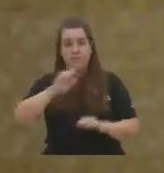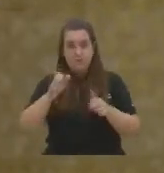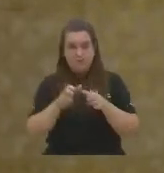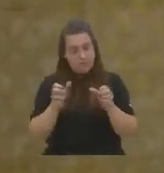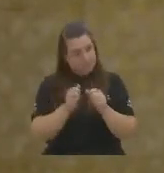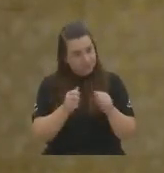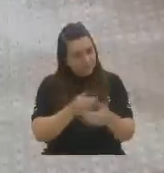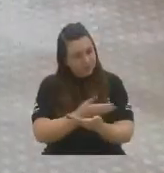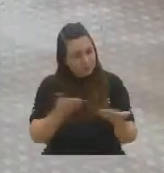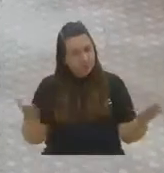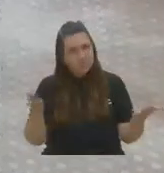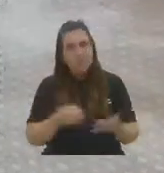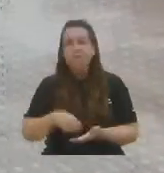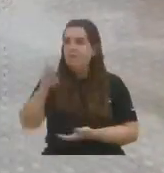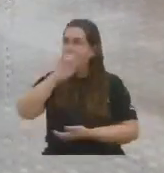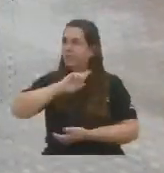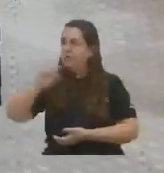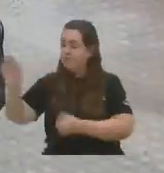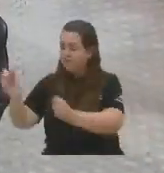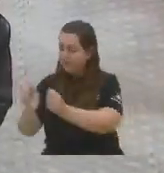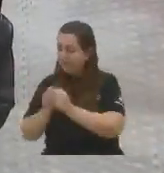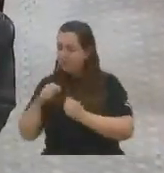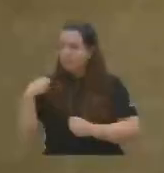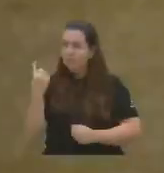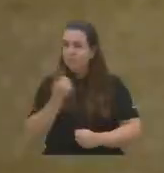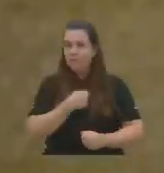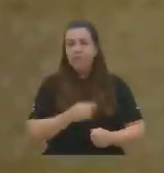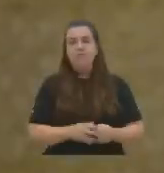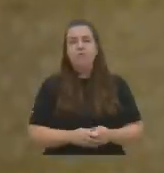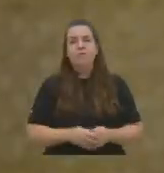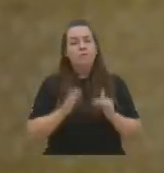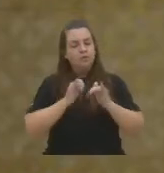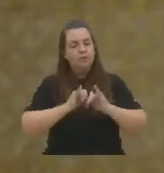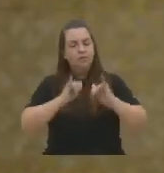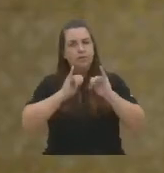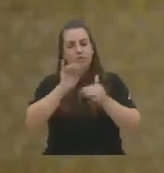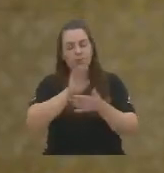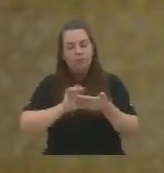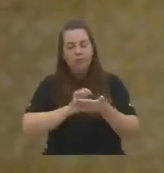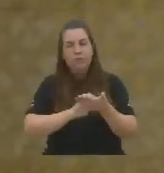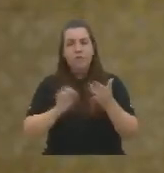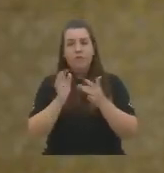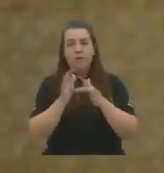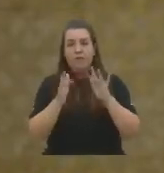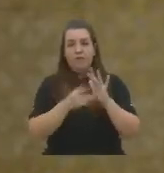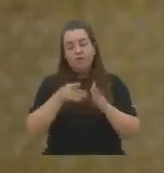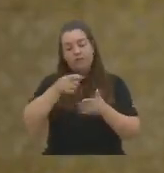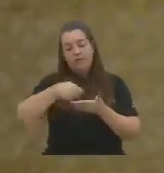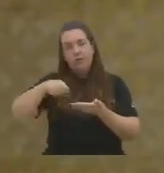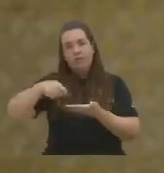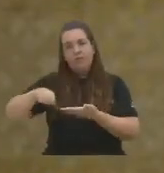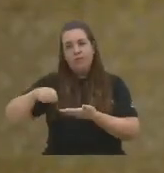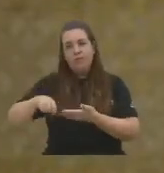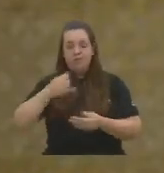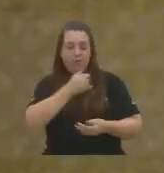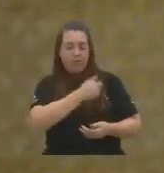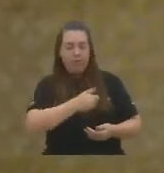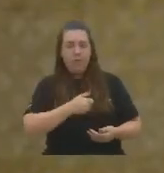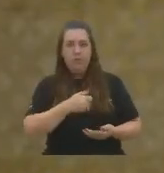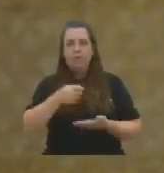Esteja convosco. Ele está no meio de nós. Proclamação do Evangelho de Jesus Cristo segundo